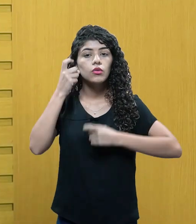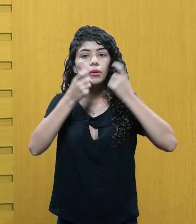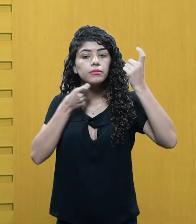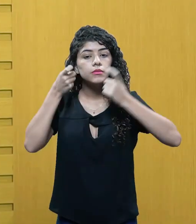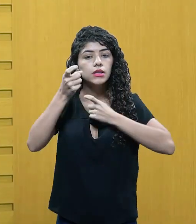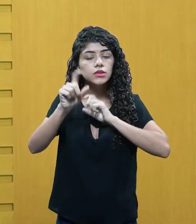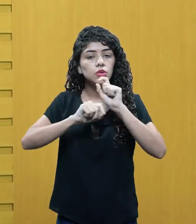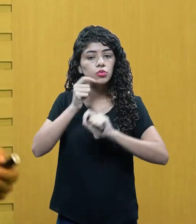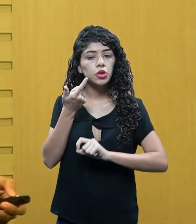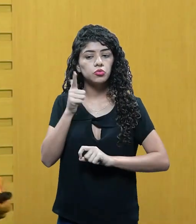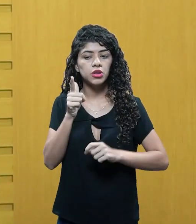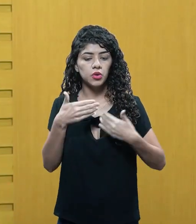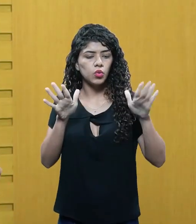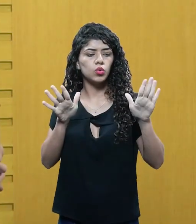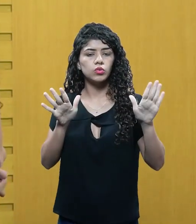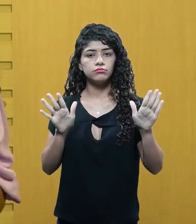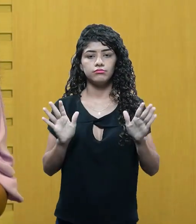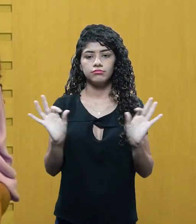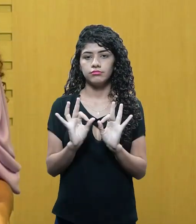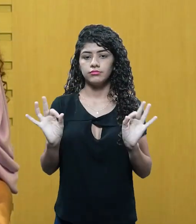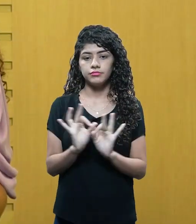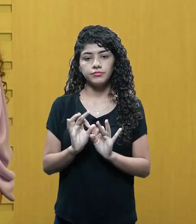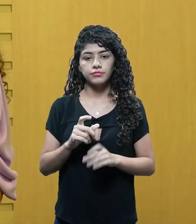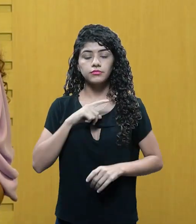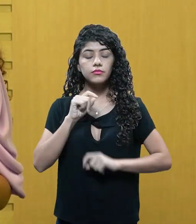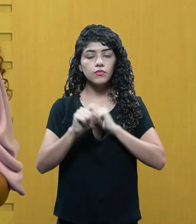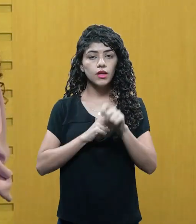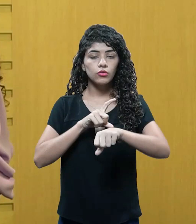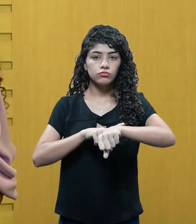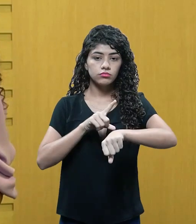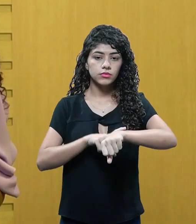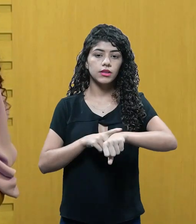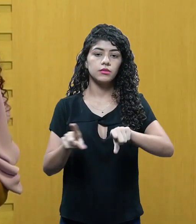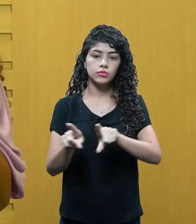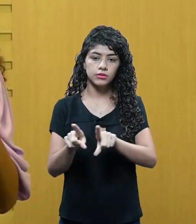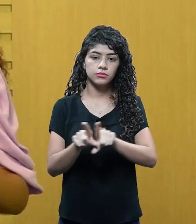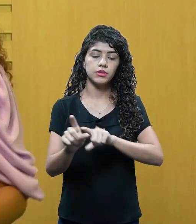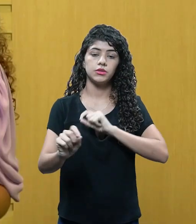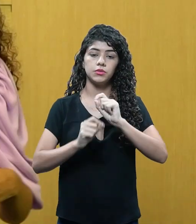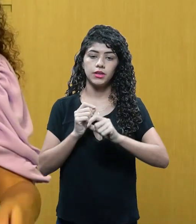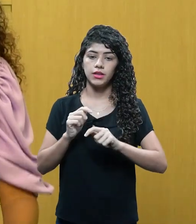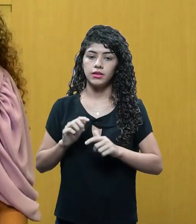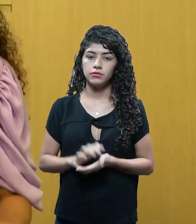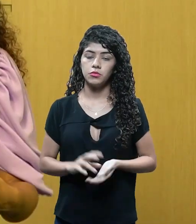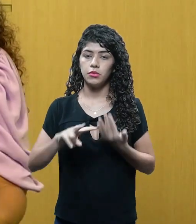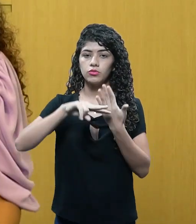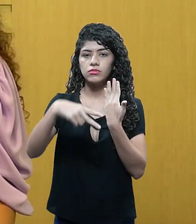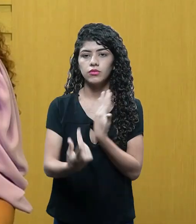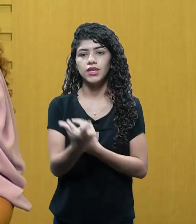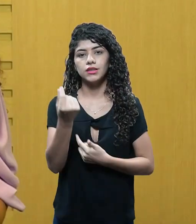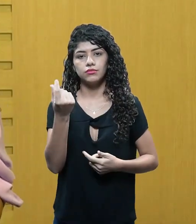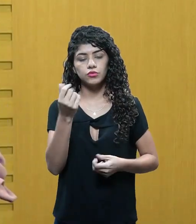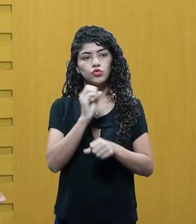a preocupação de não abrir brechas, porque quando abre brecha, leva mais tempo, leva também, por consequência,